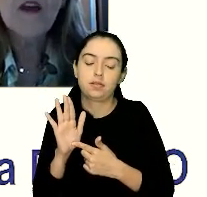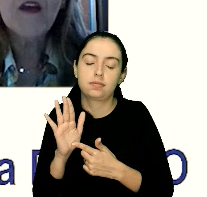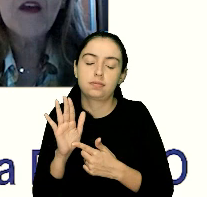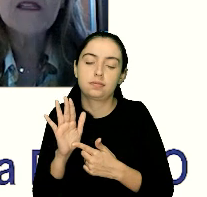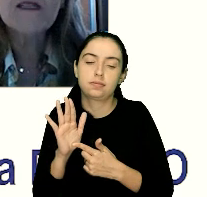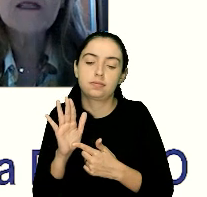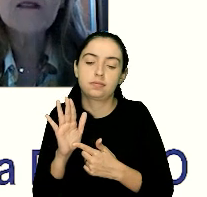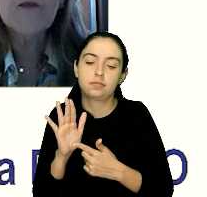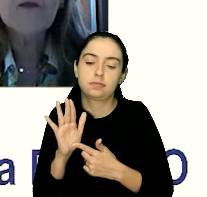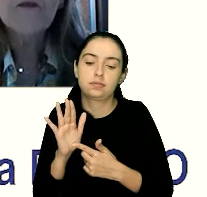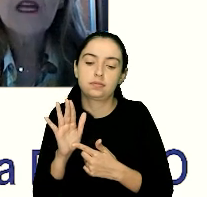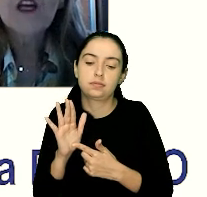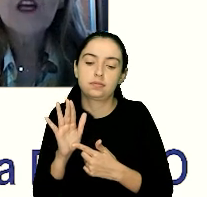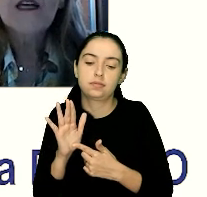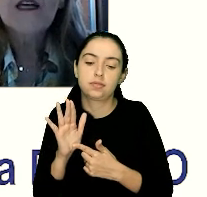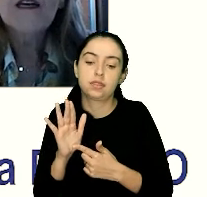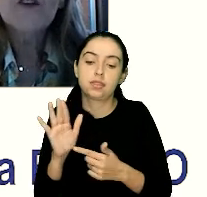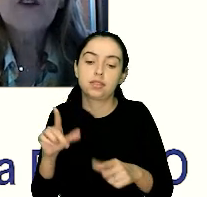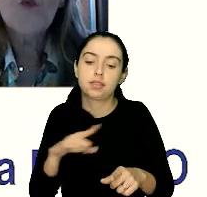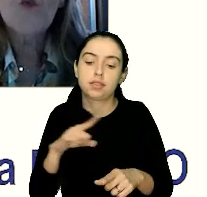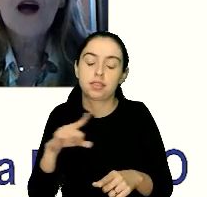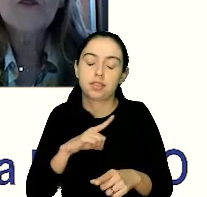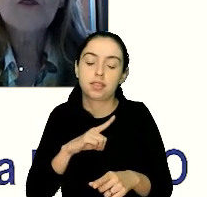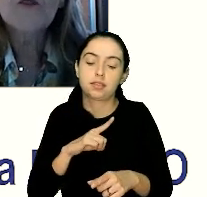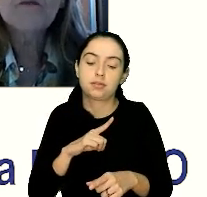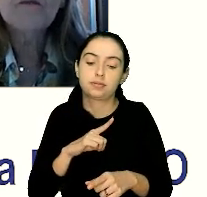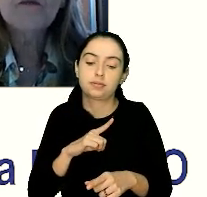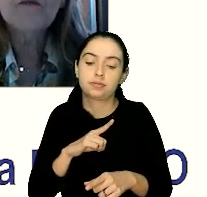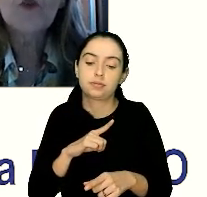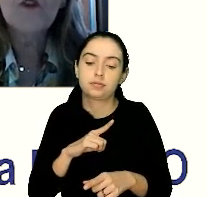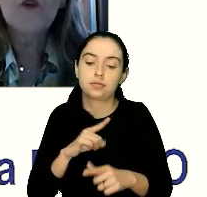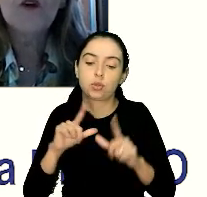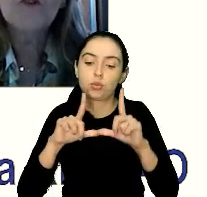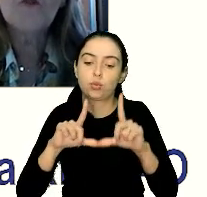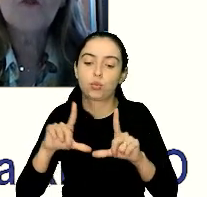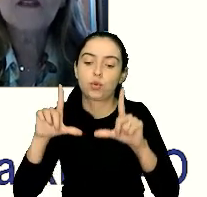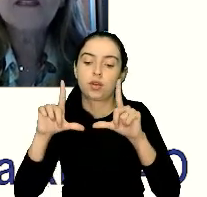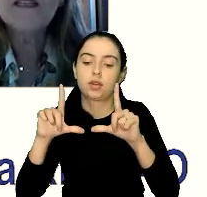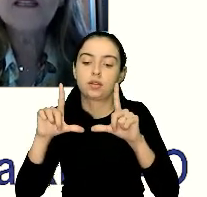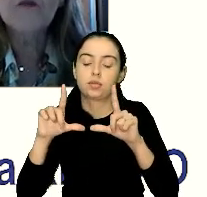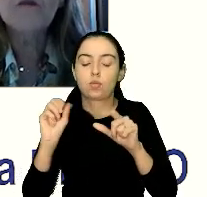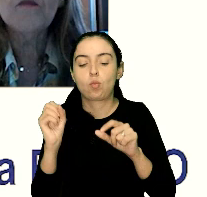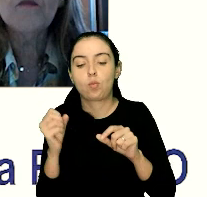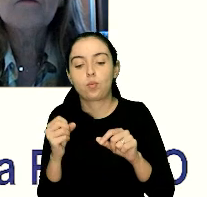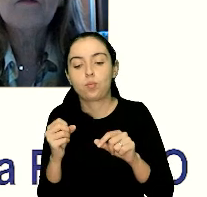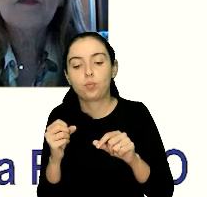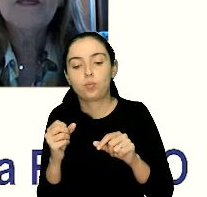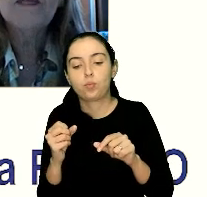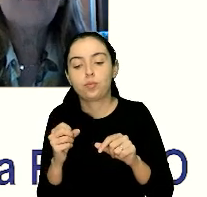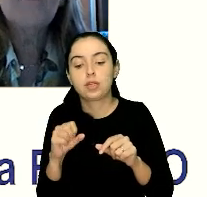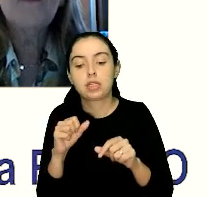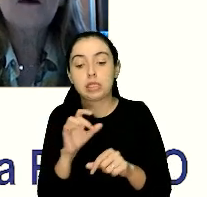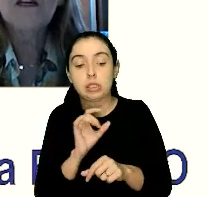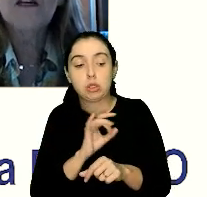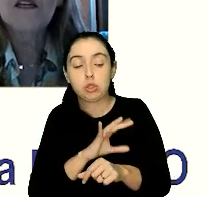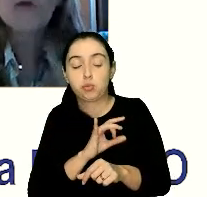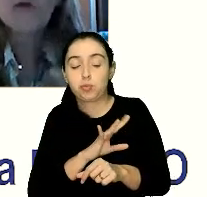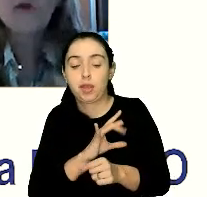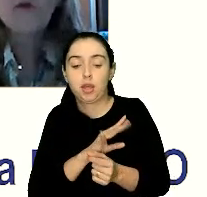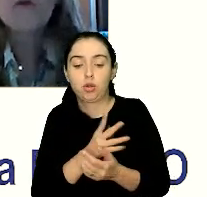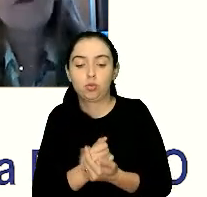uma representação de um quadro, ou melhor, de uma síndrome que